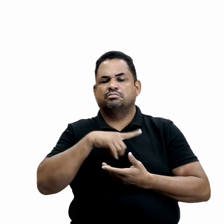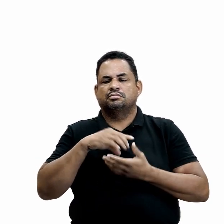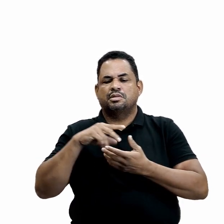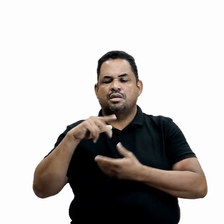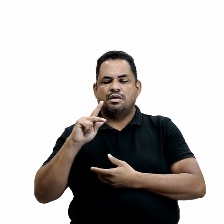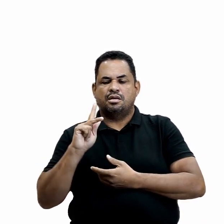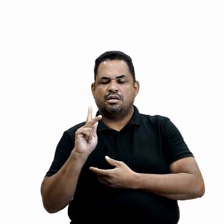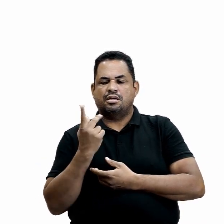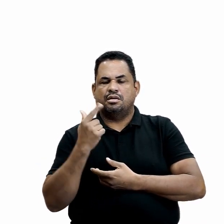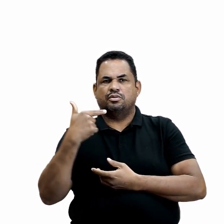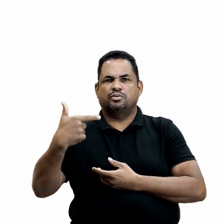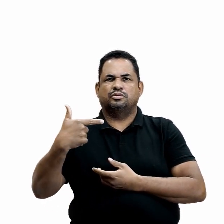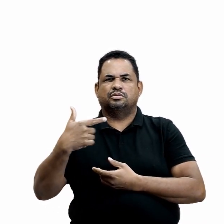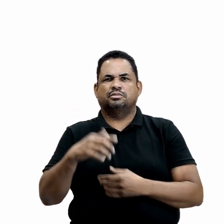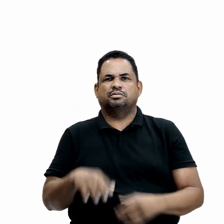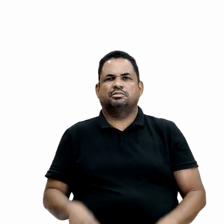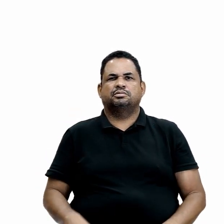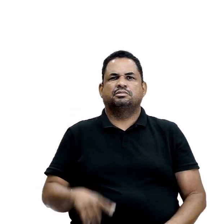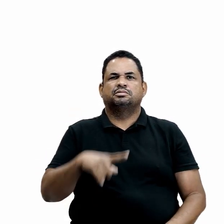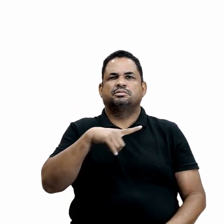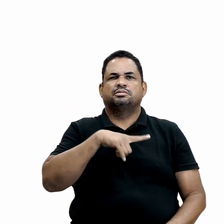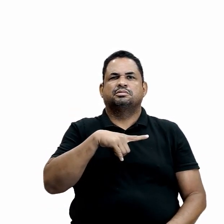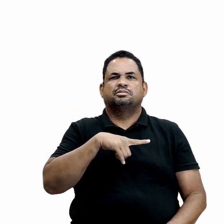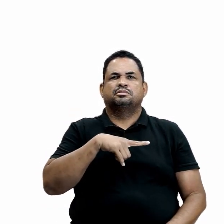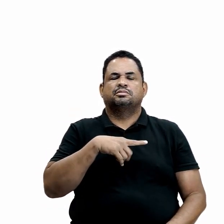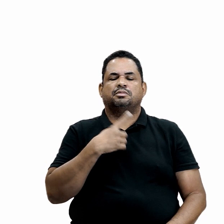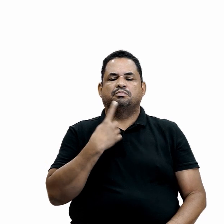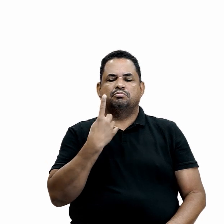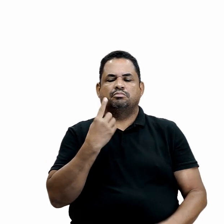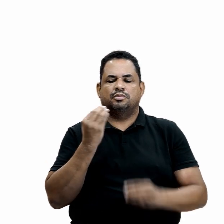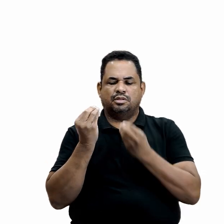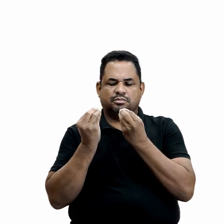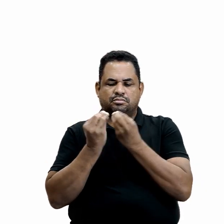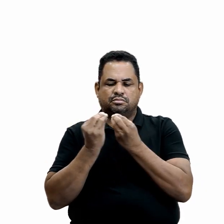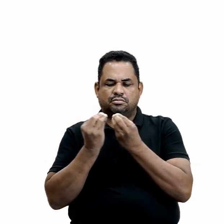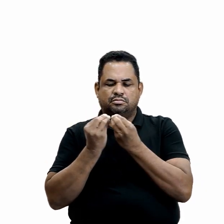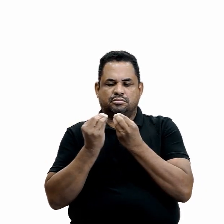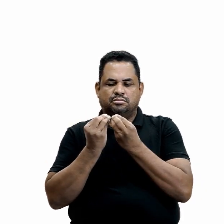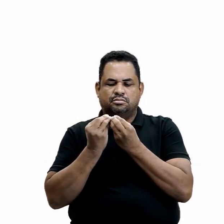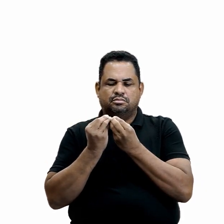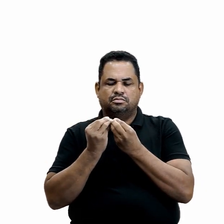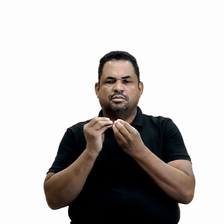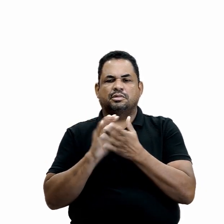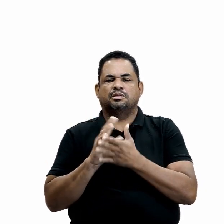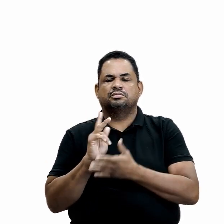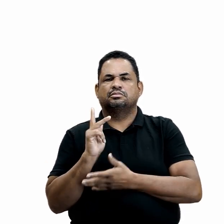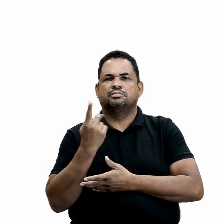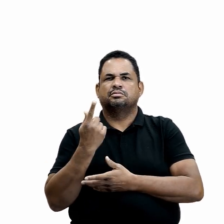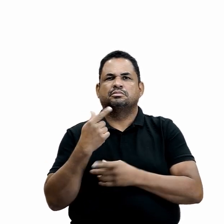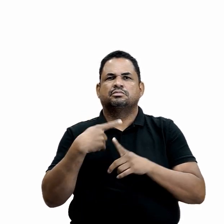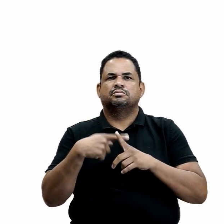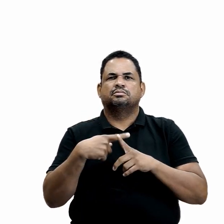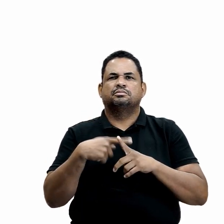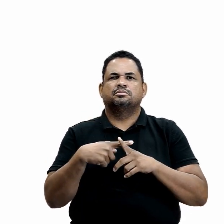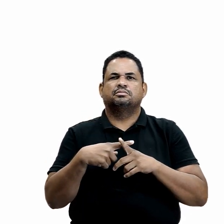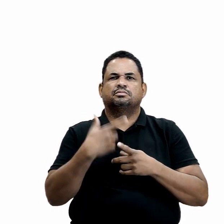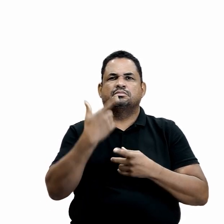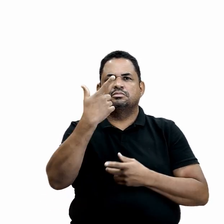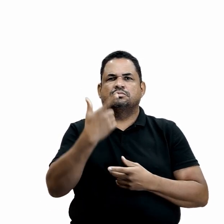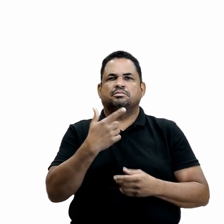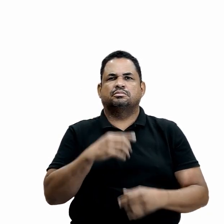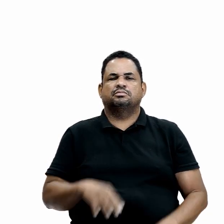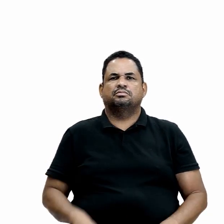H2, então eu tenho uma molécula de hidrogênio. Por quê? Porque esse